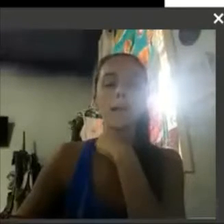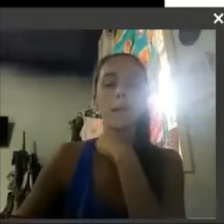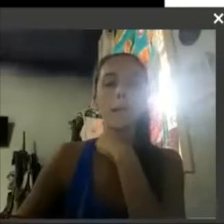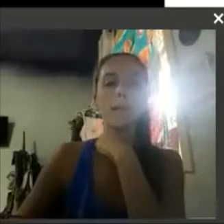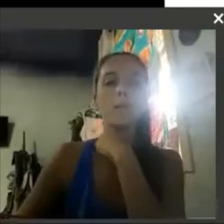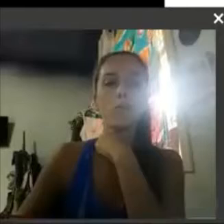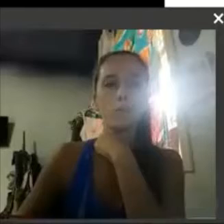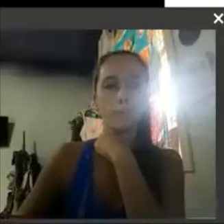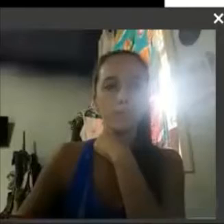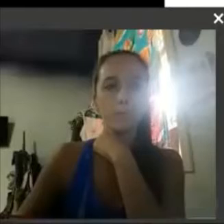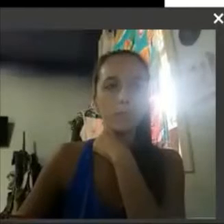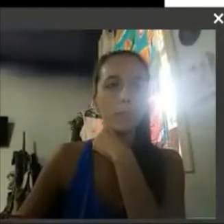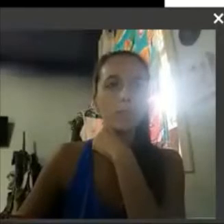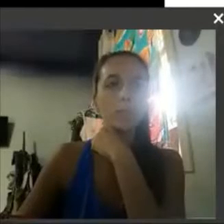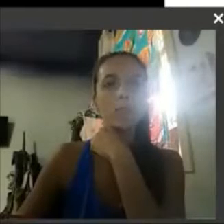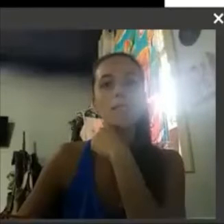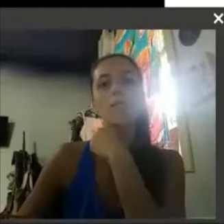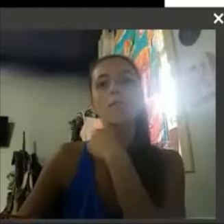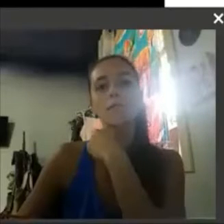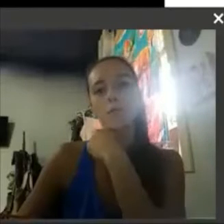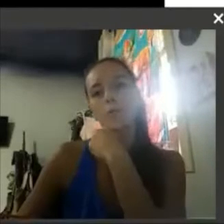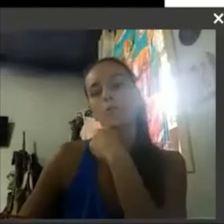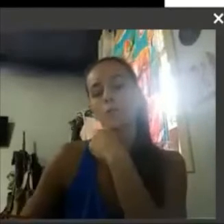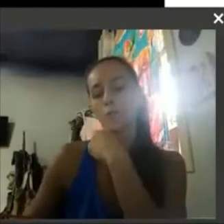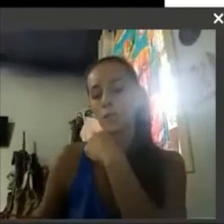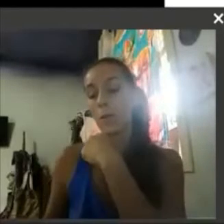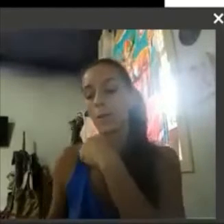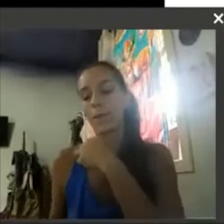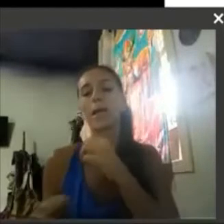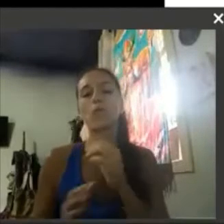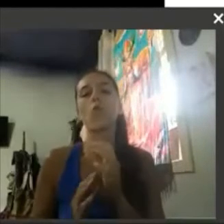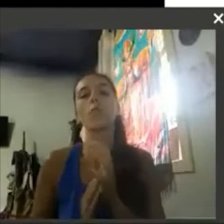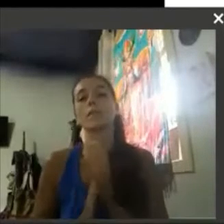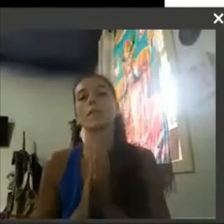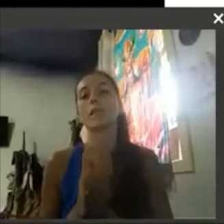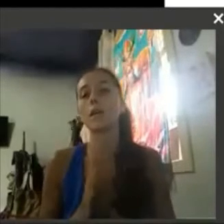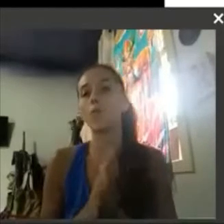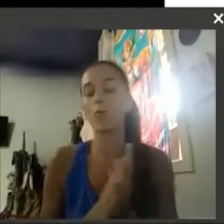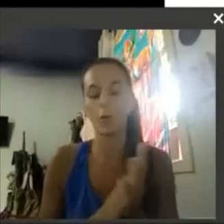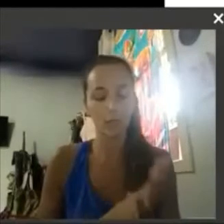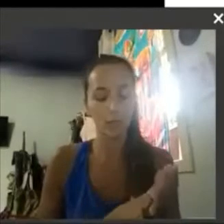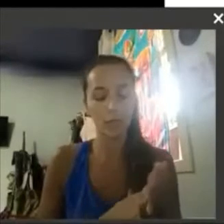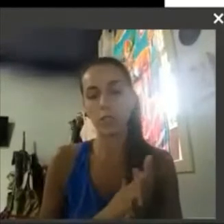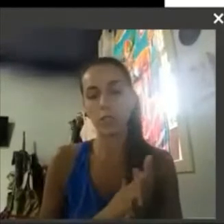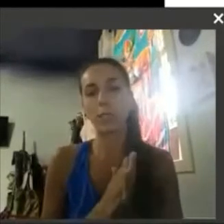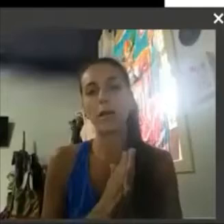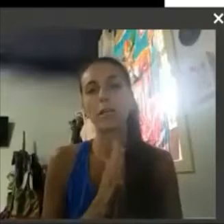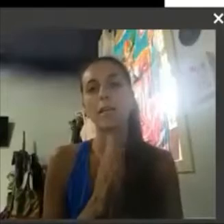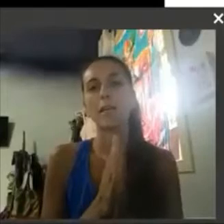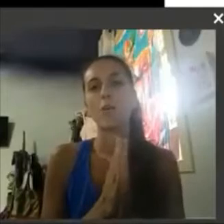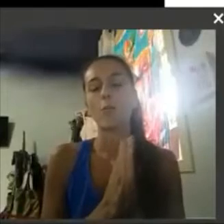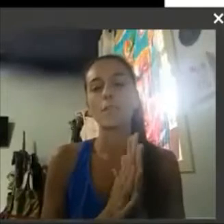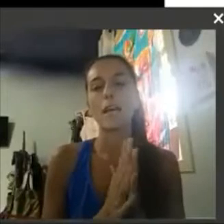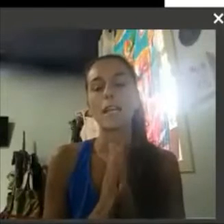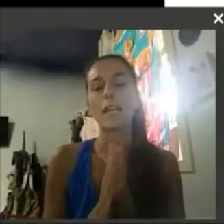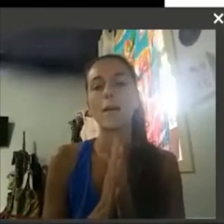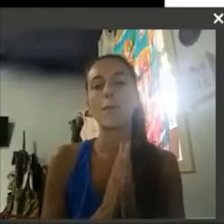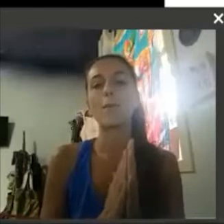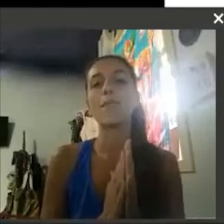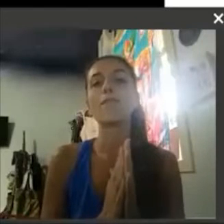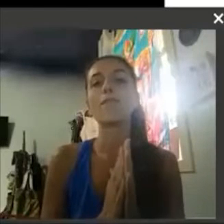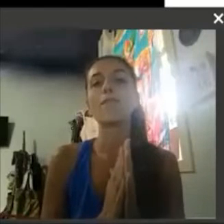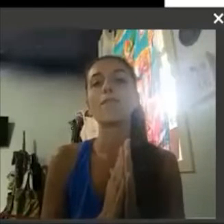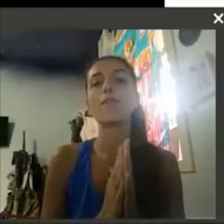vai preparar pão, não sei se algum de vocês já preparou, mas se não, já digo para começarem